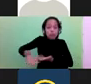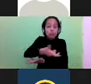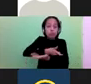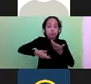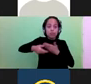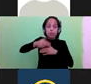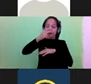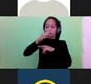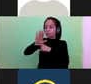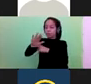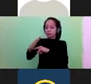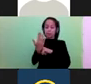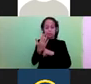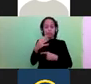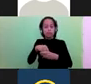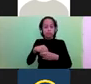parece ser um valor